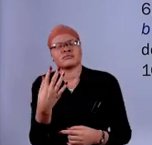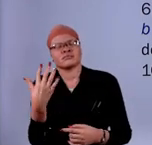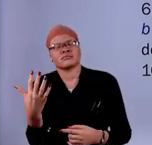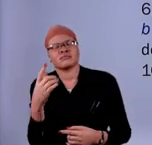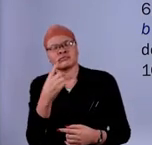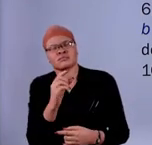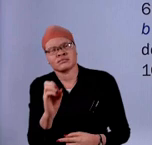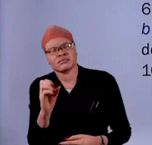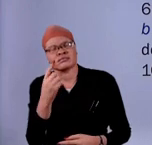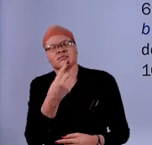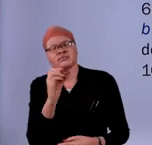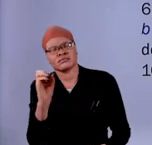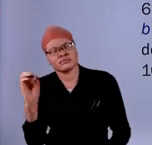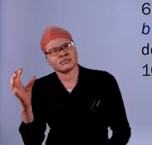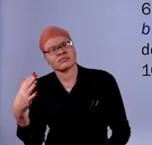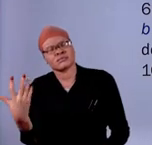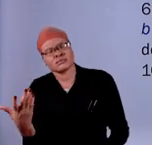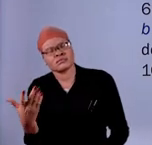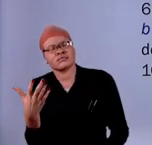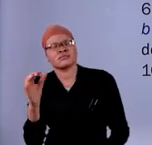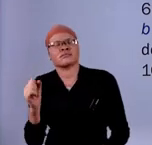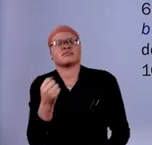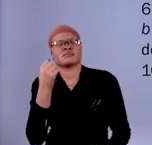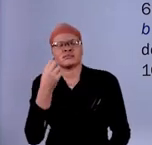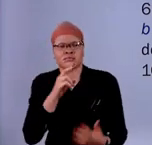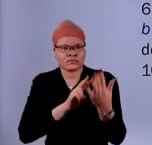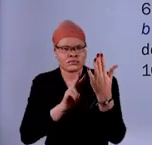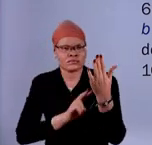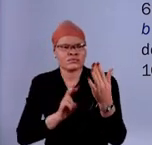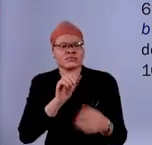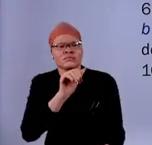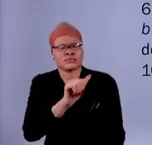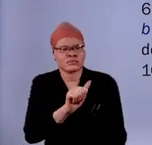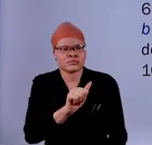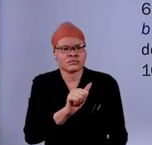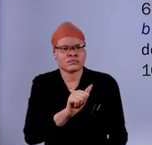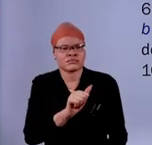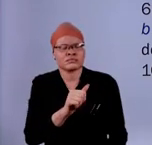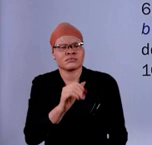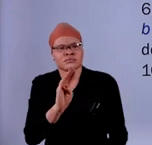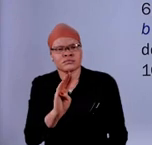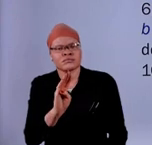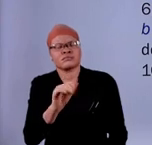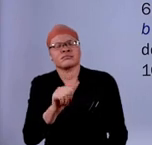7 8 9 10 100 ou 1000 podem ser lidas como a